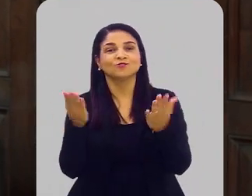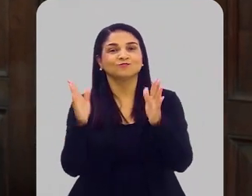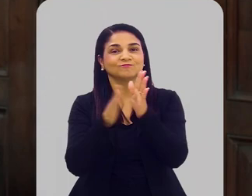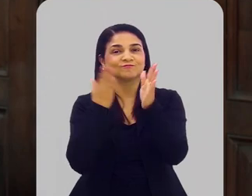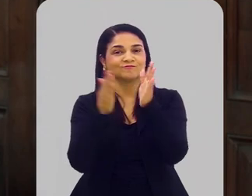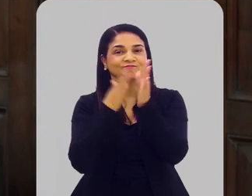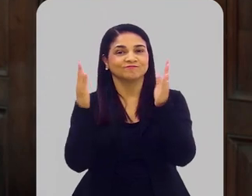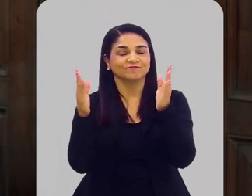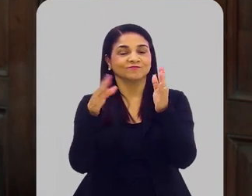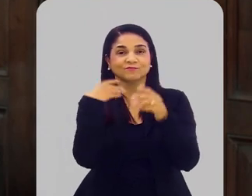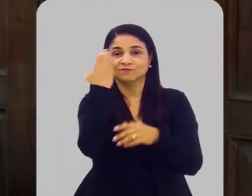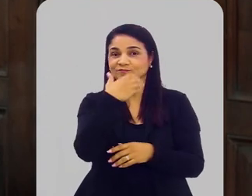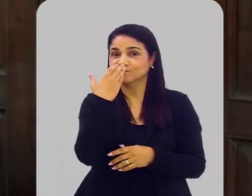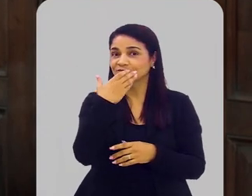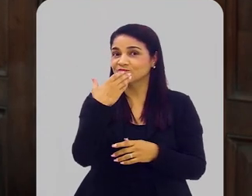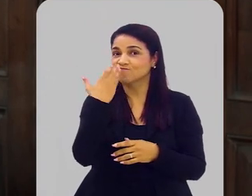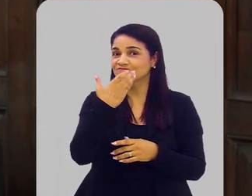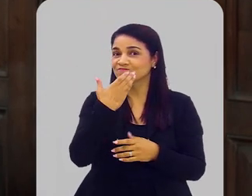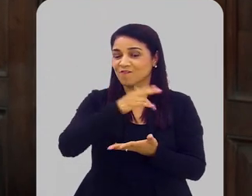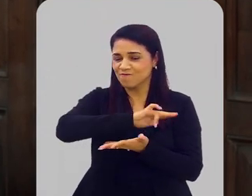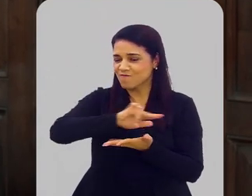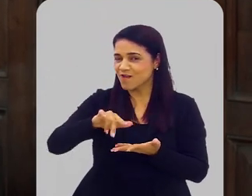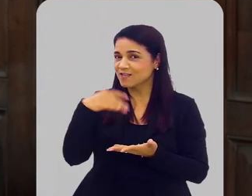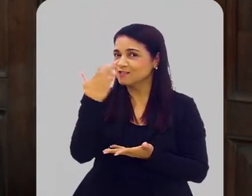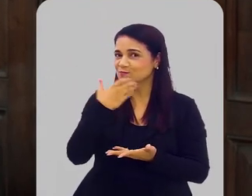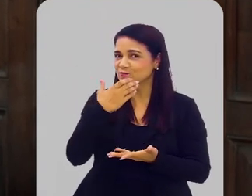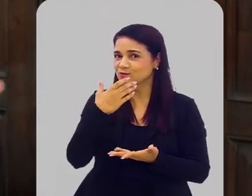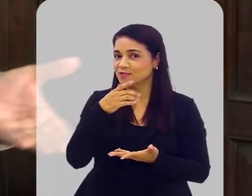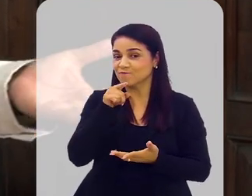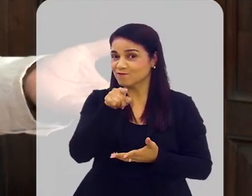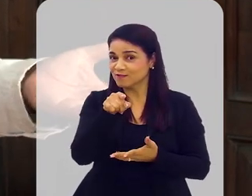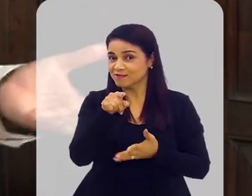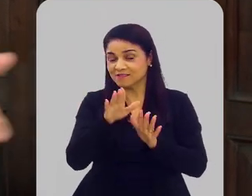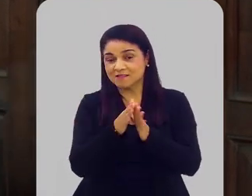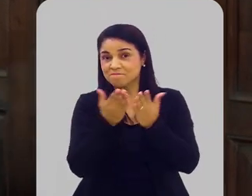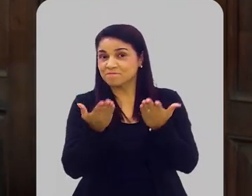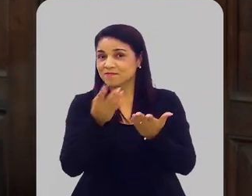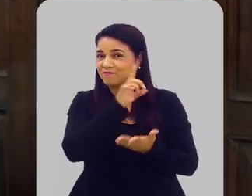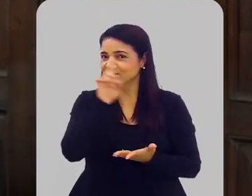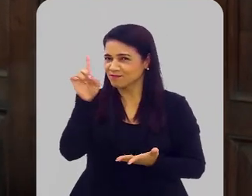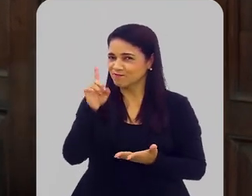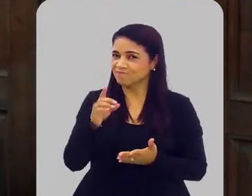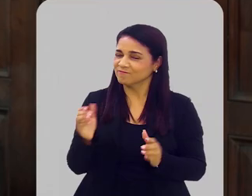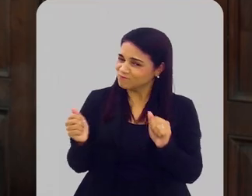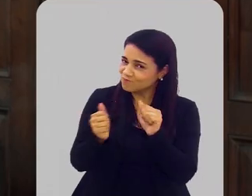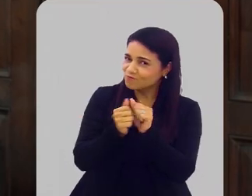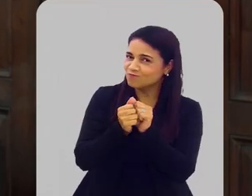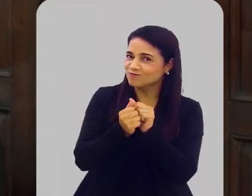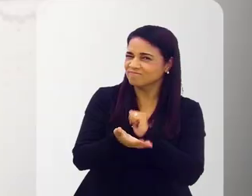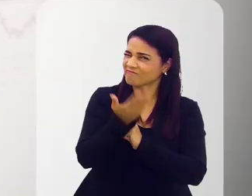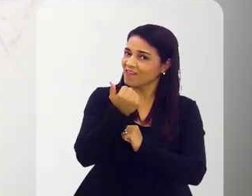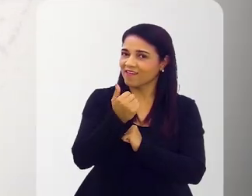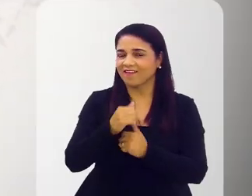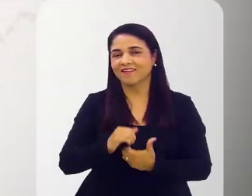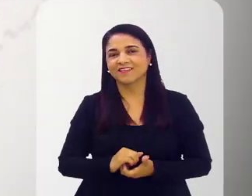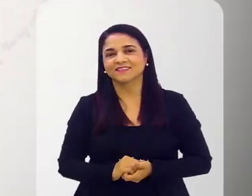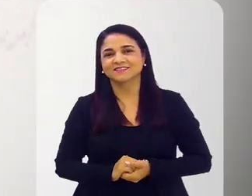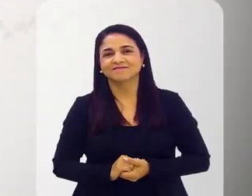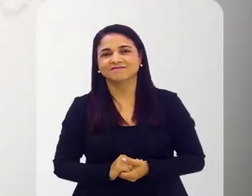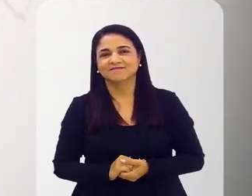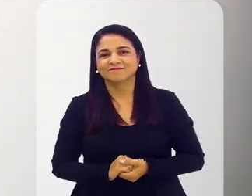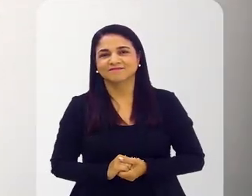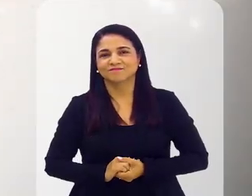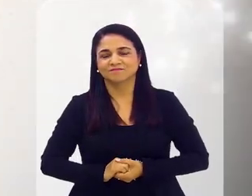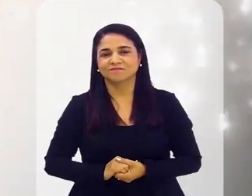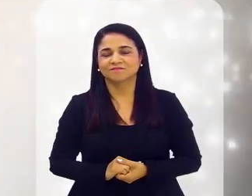Louvor Som, muita música, você e a Palavra de Deus. Fica com a gente!